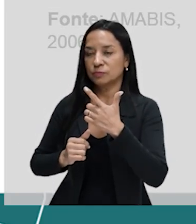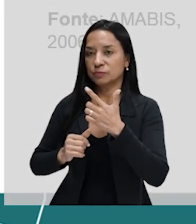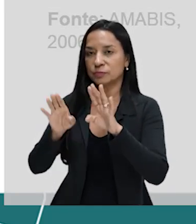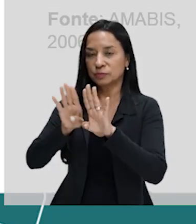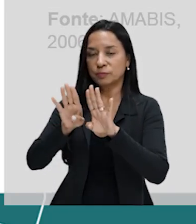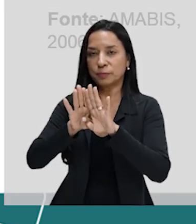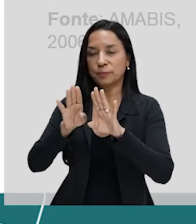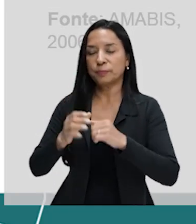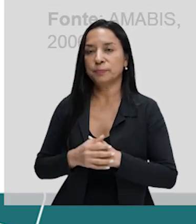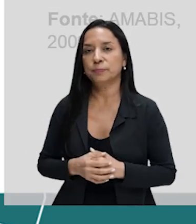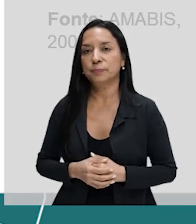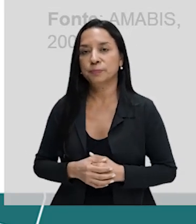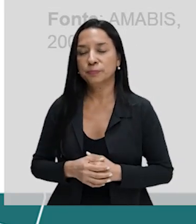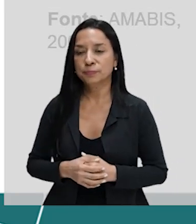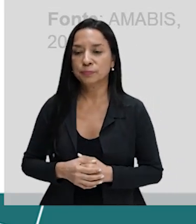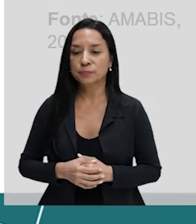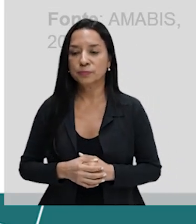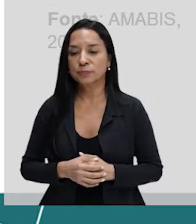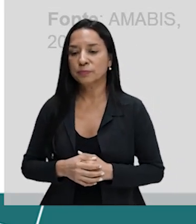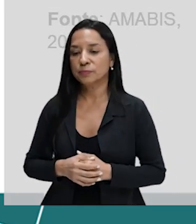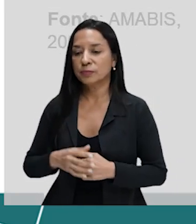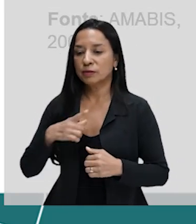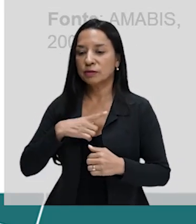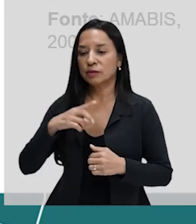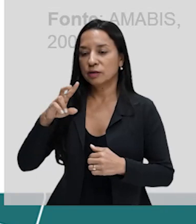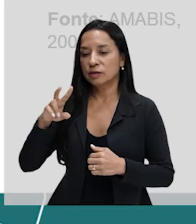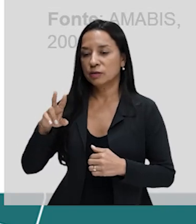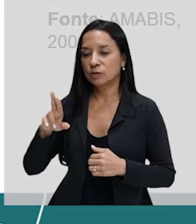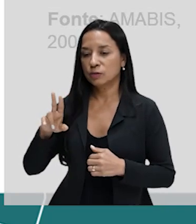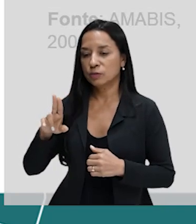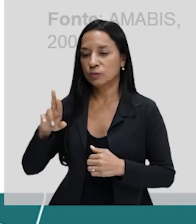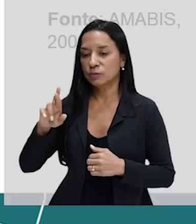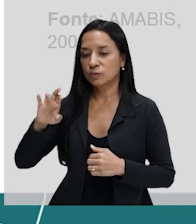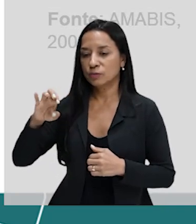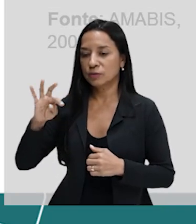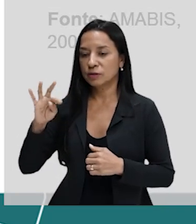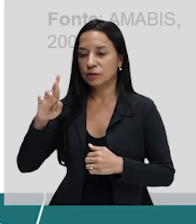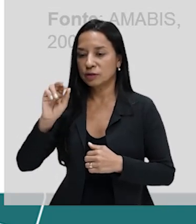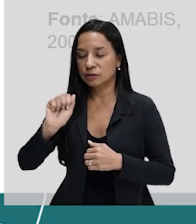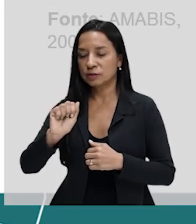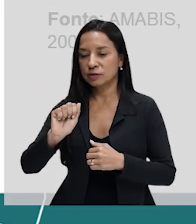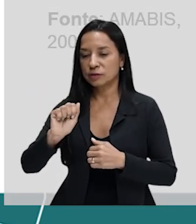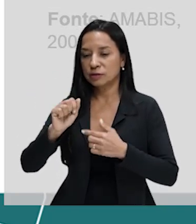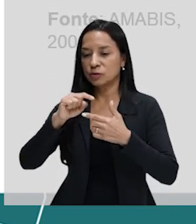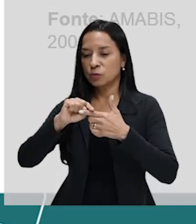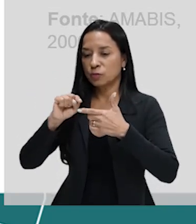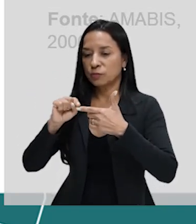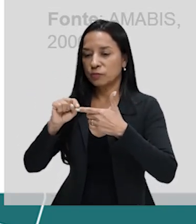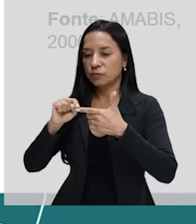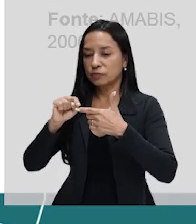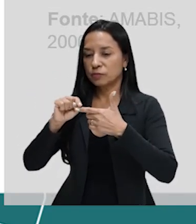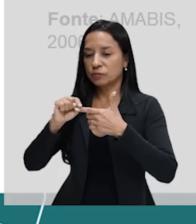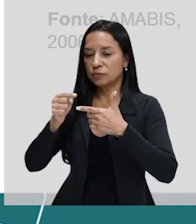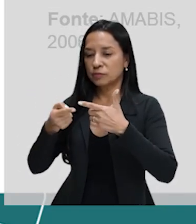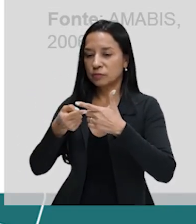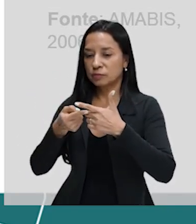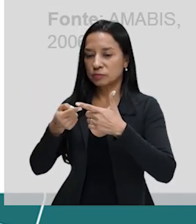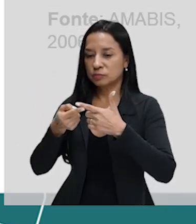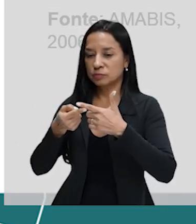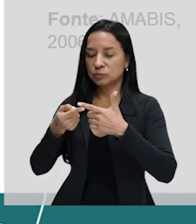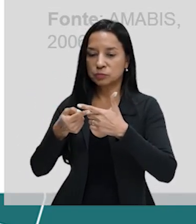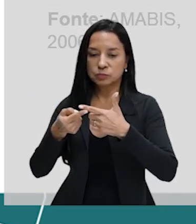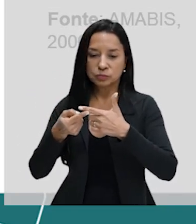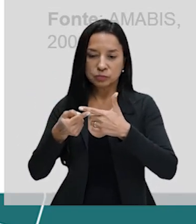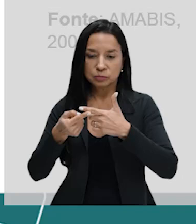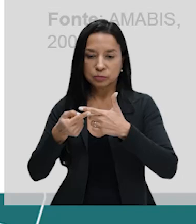lá. Aqui nós temos a uretra, aí percebam que no final aqui, nessa base do pênis, nós vamos